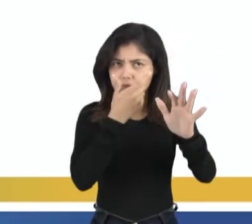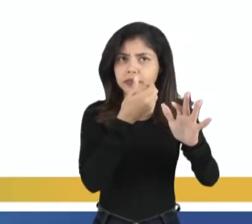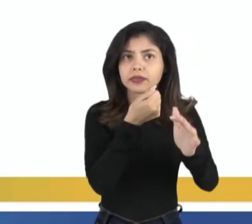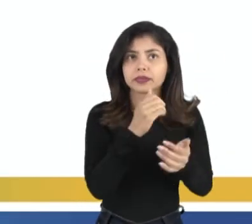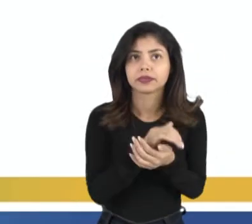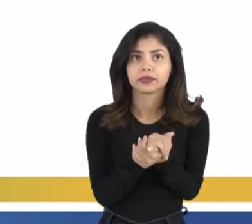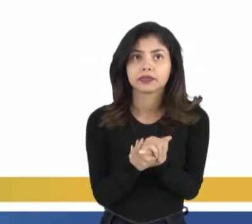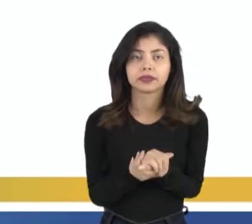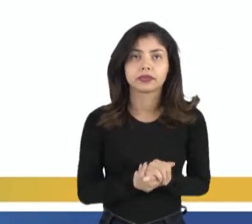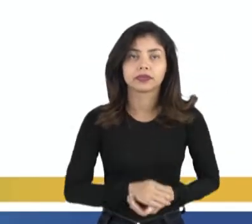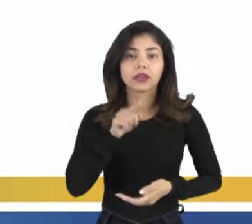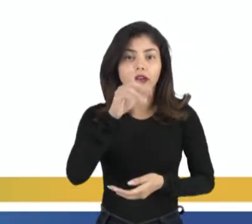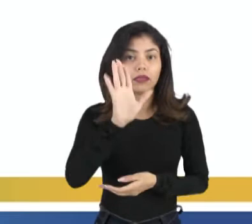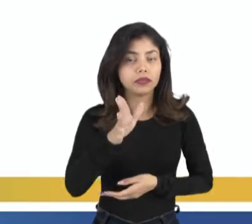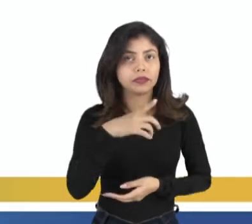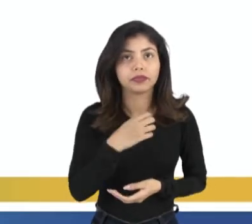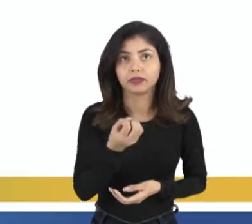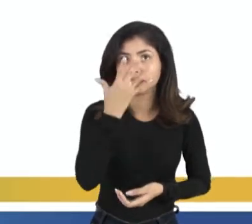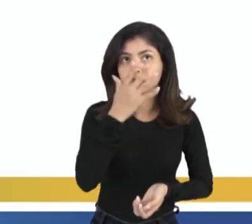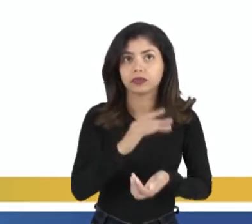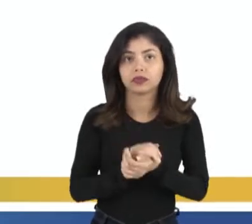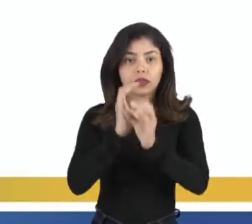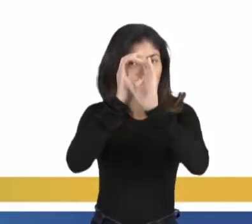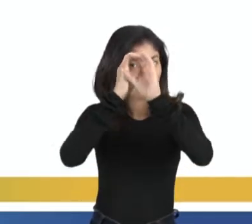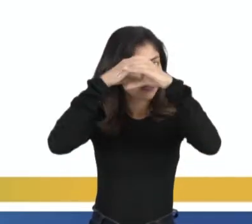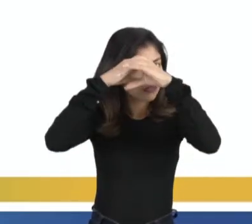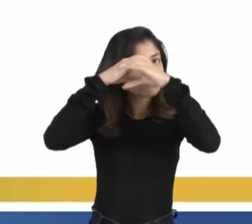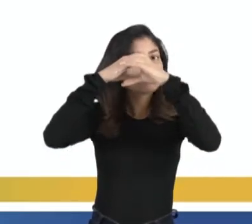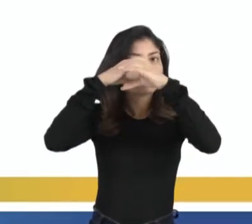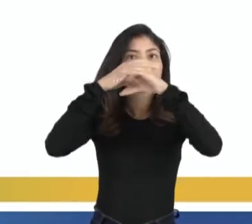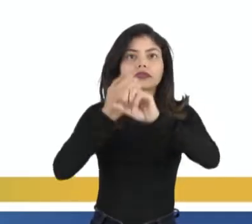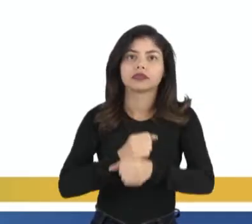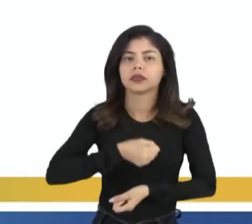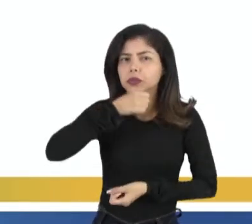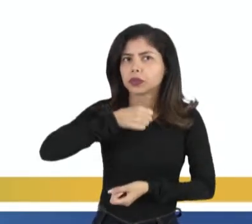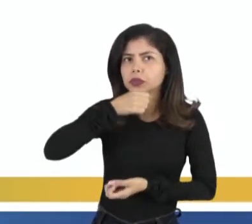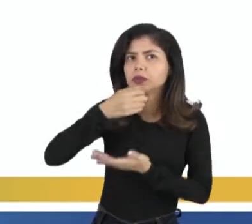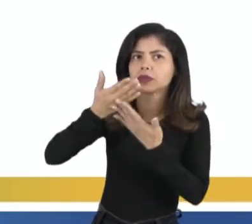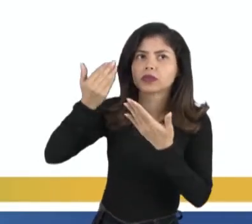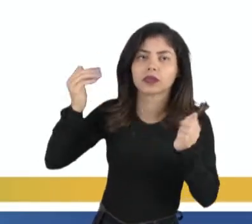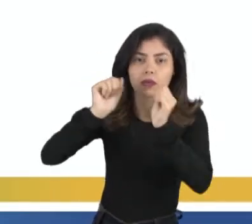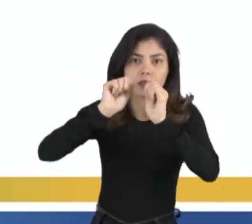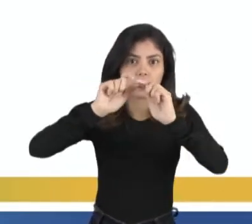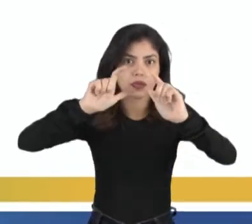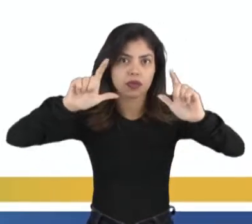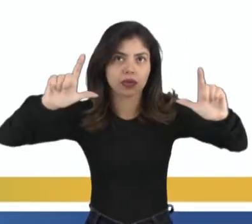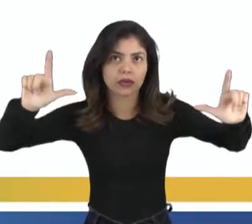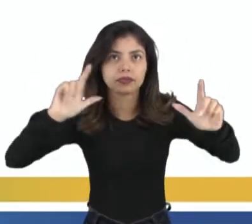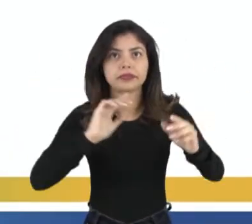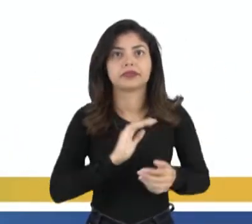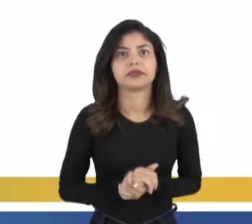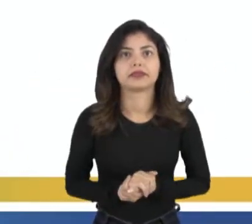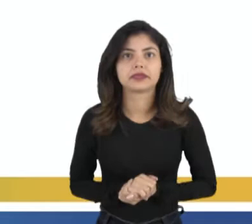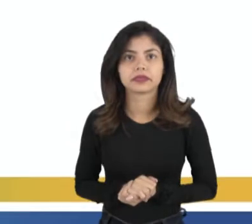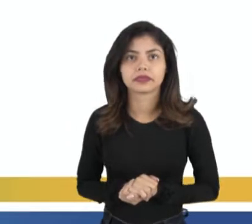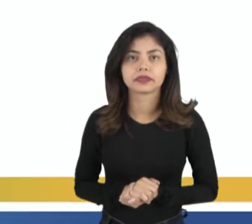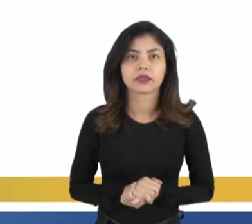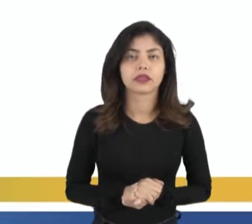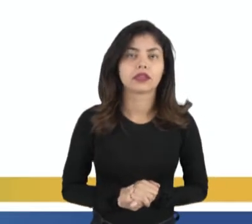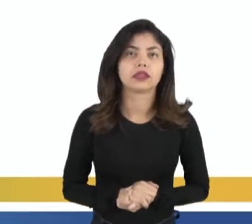e aqui já tá uma foto de um telescópio é uma foto mais antiga eu dei uma piada e morreu um pouco mas